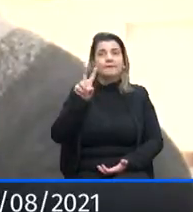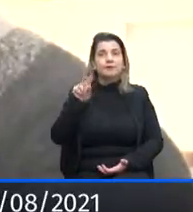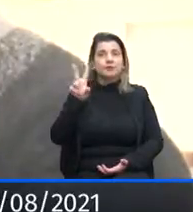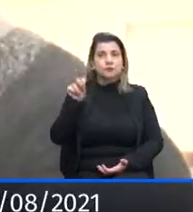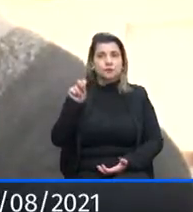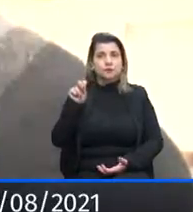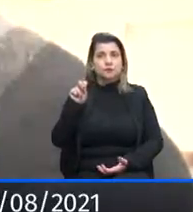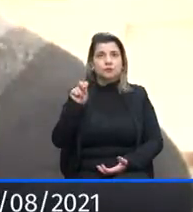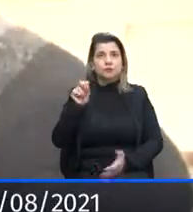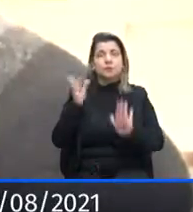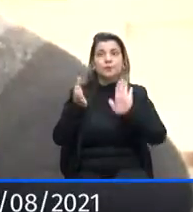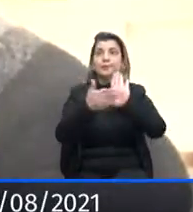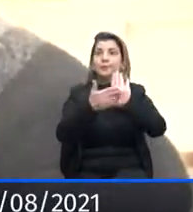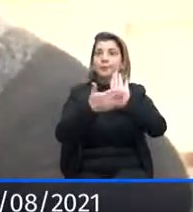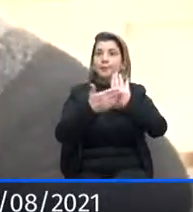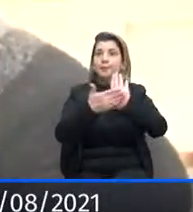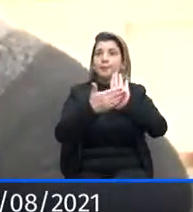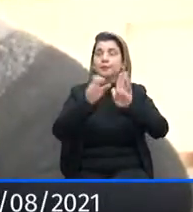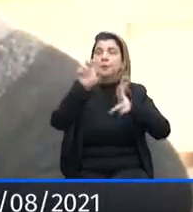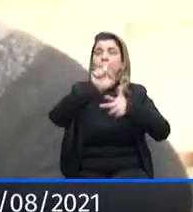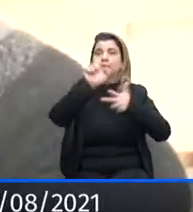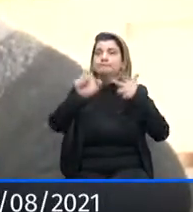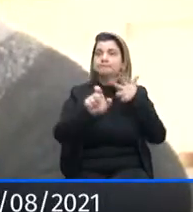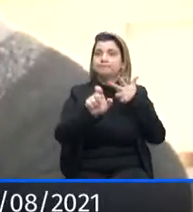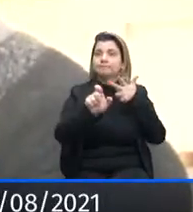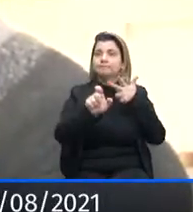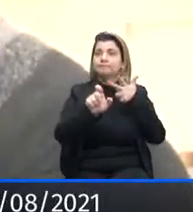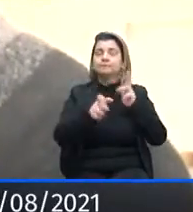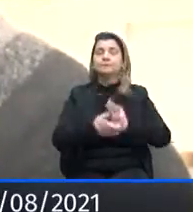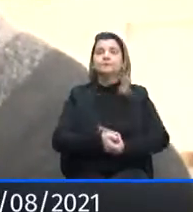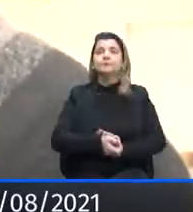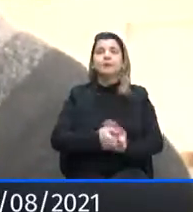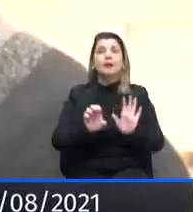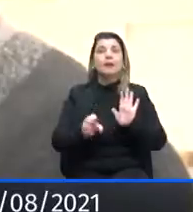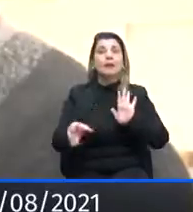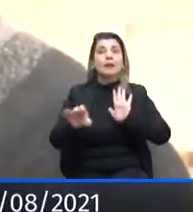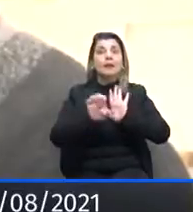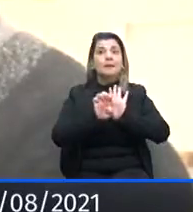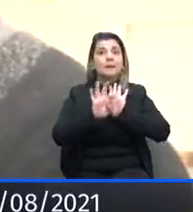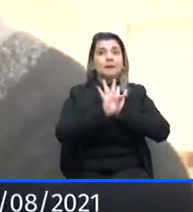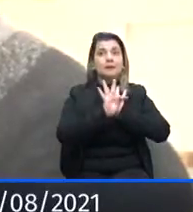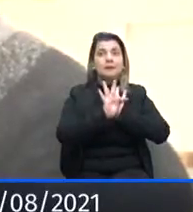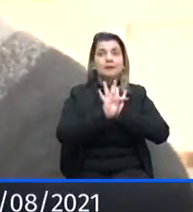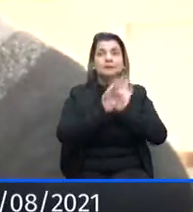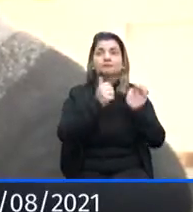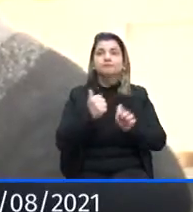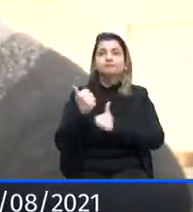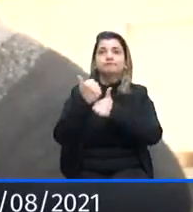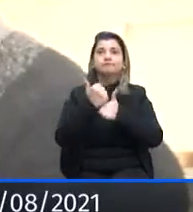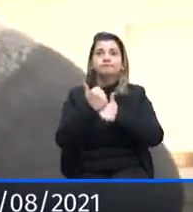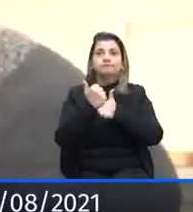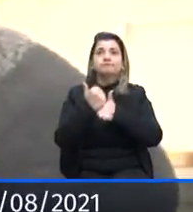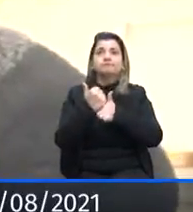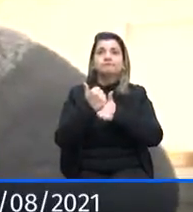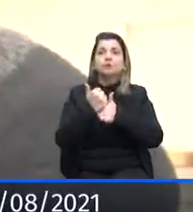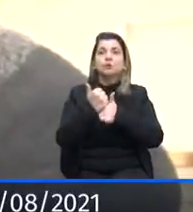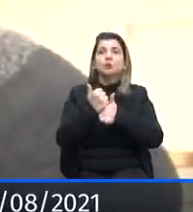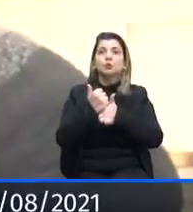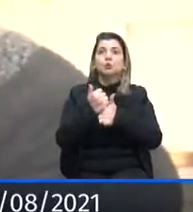30-2020, proponente de Poder Executivo, ementa, encaminha o balanço geral do Estado e constitui prestação de